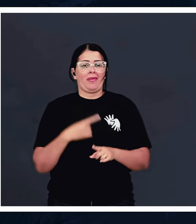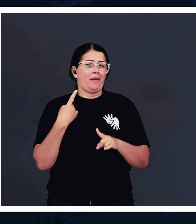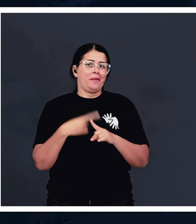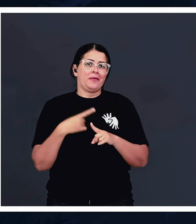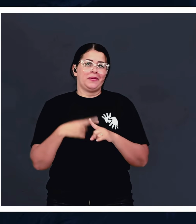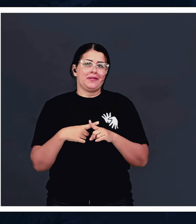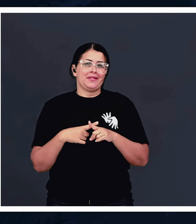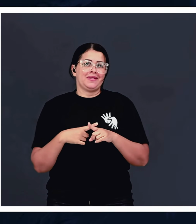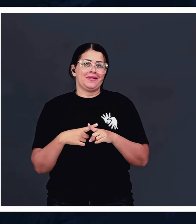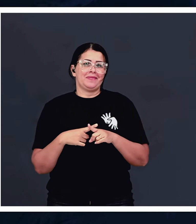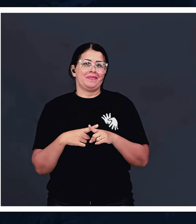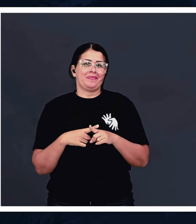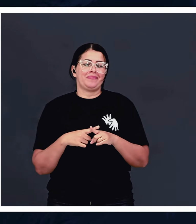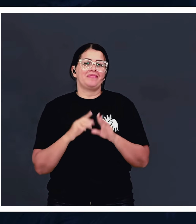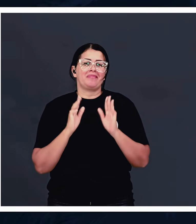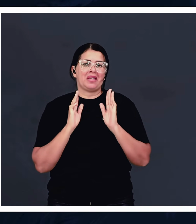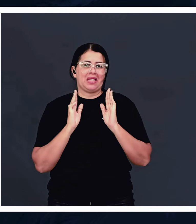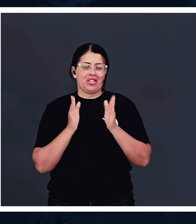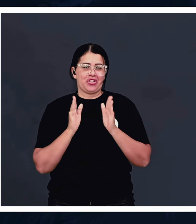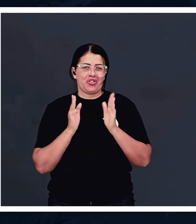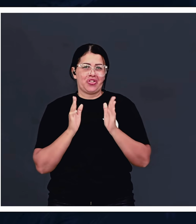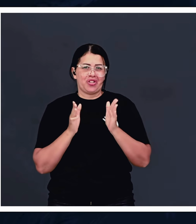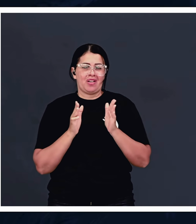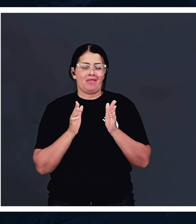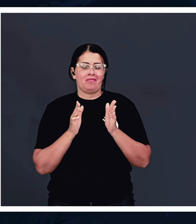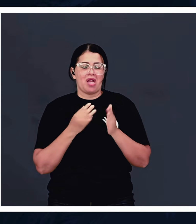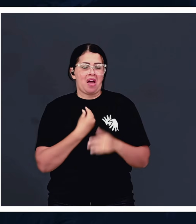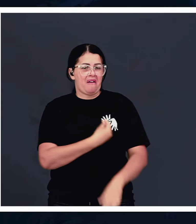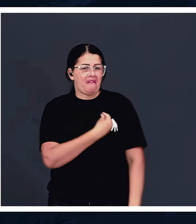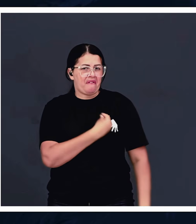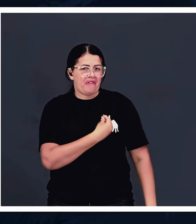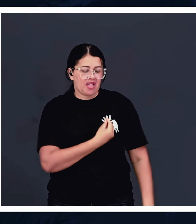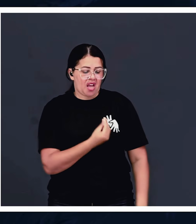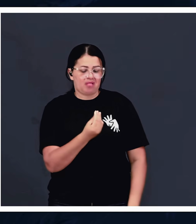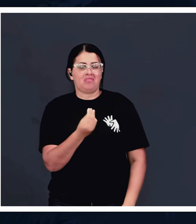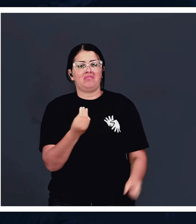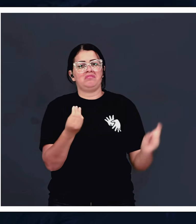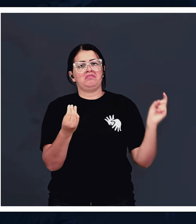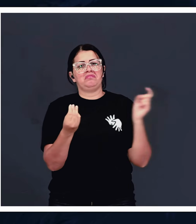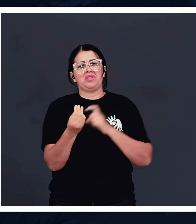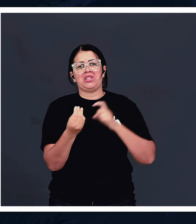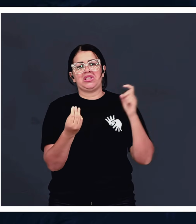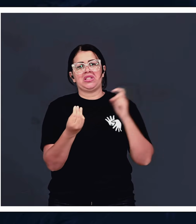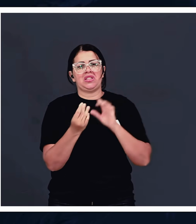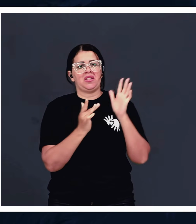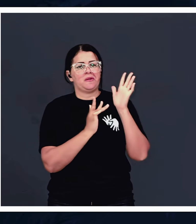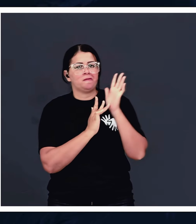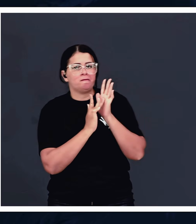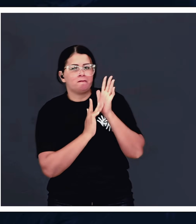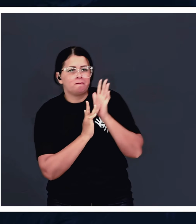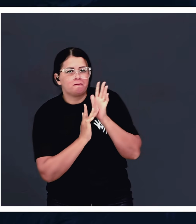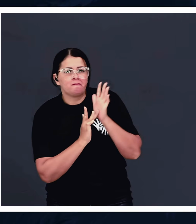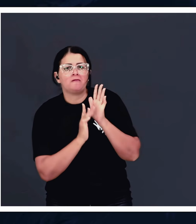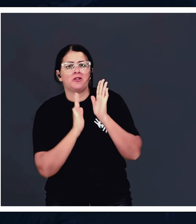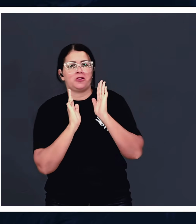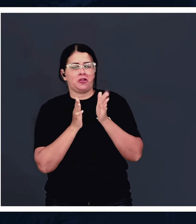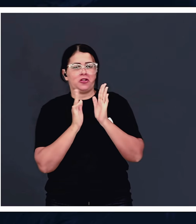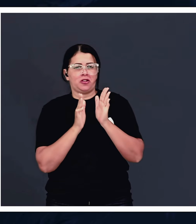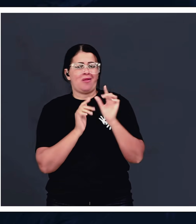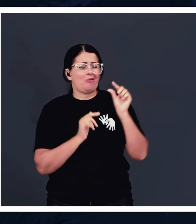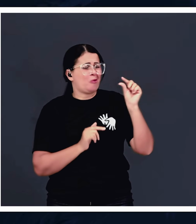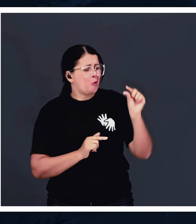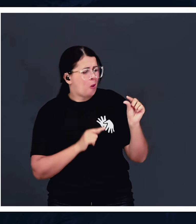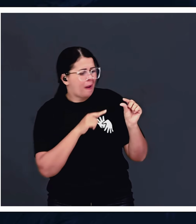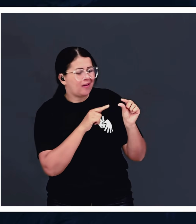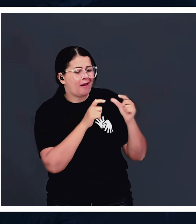porque abrimos concessões, deixamos o fermento se alojar em uma